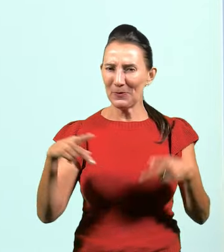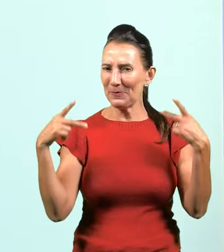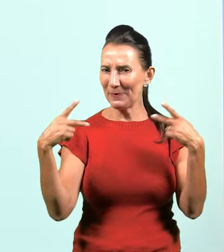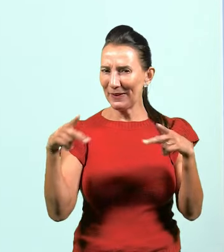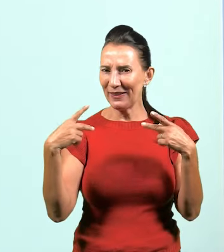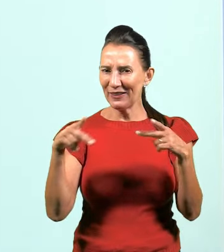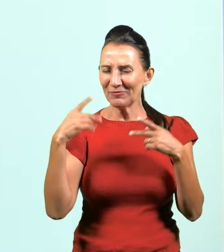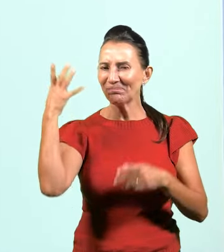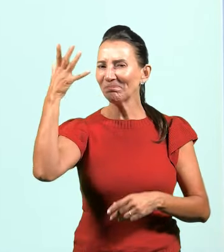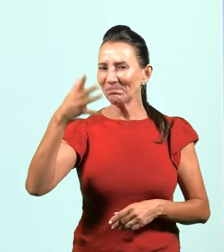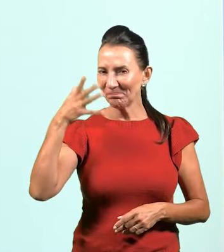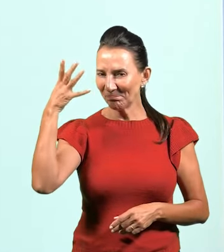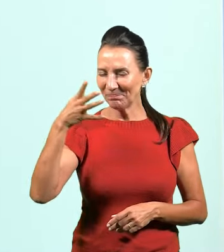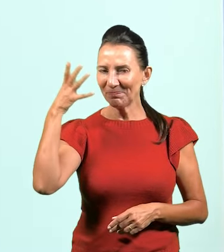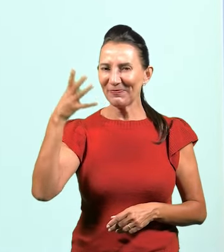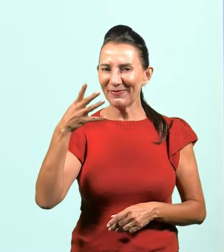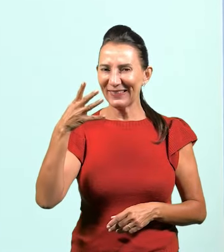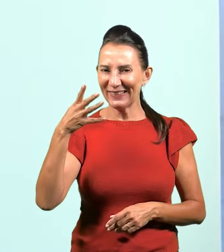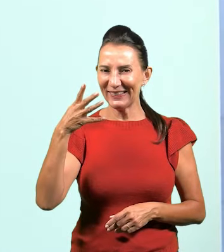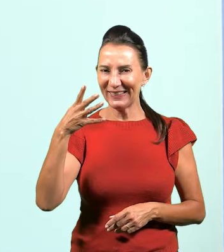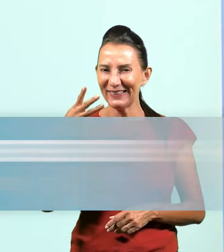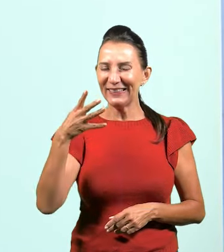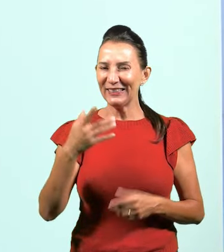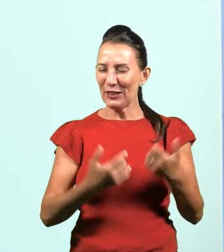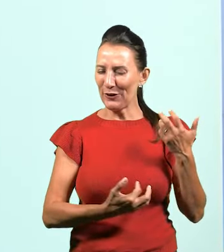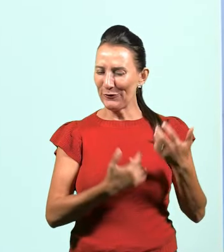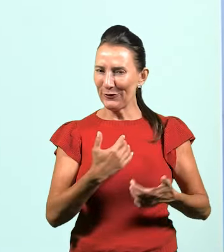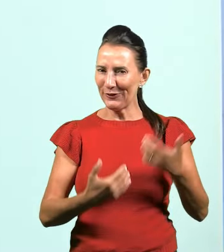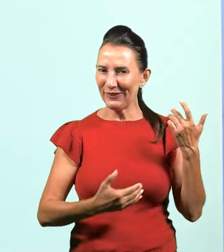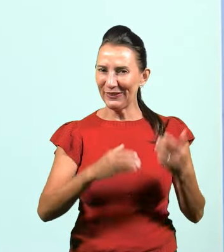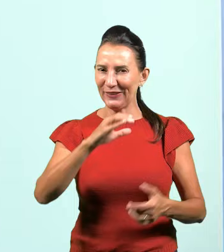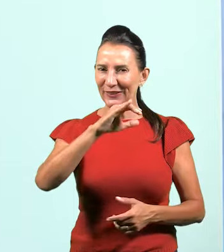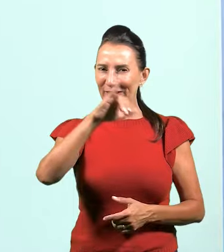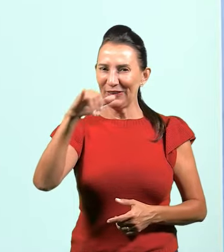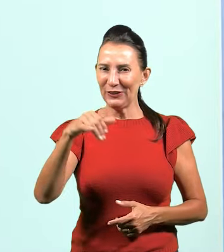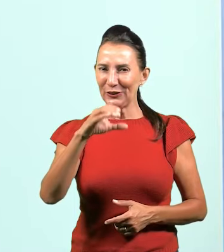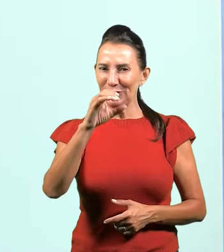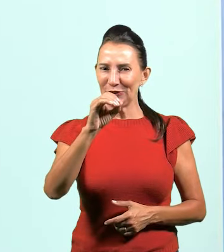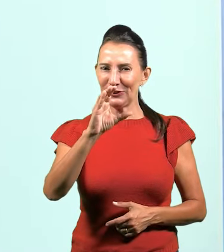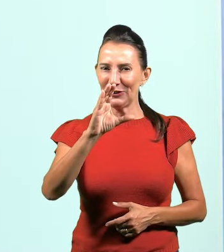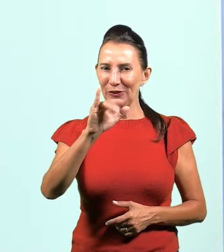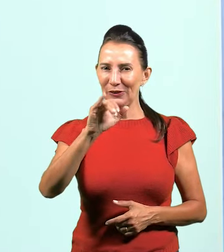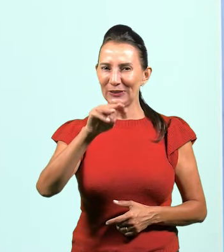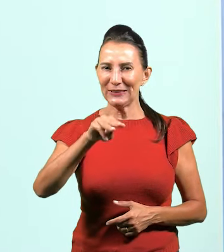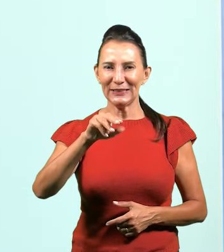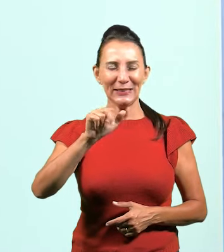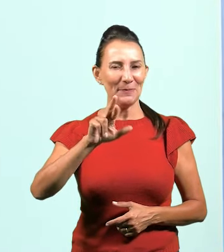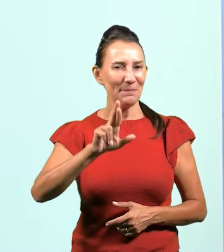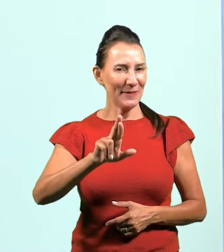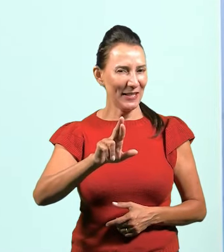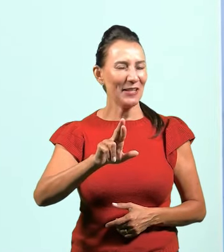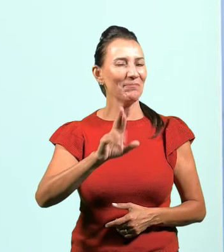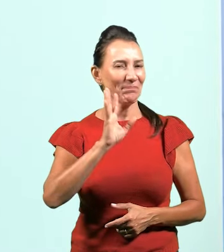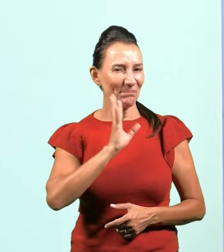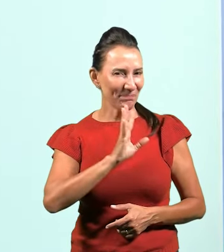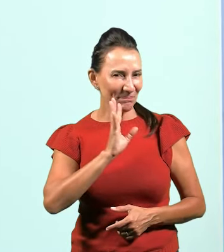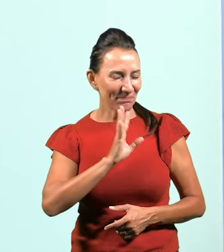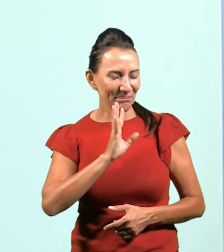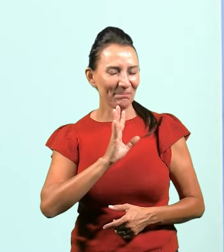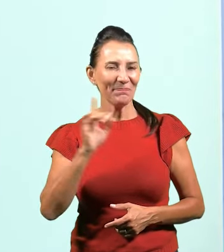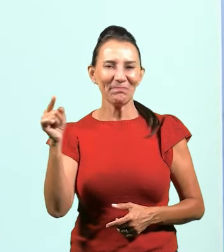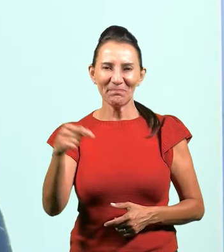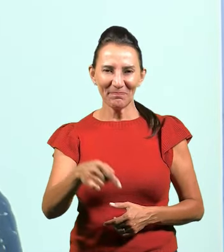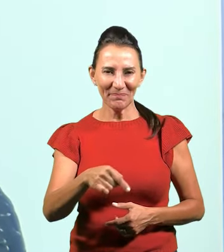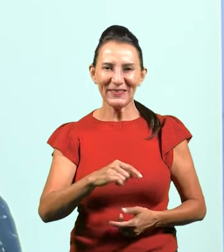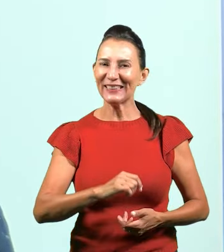Pastor, preletor, conferencista, avivalista, Josimar Fonseca.